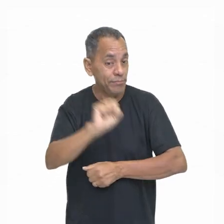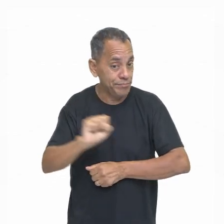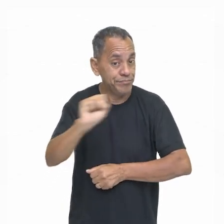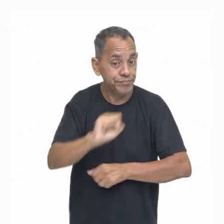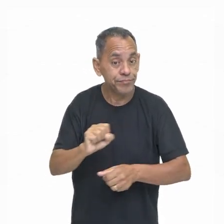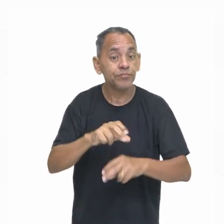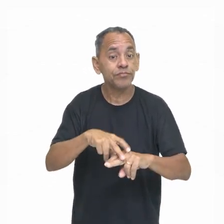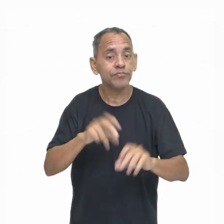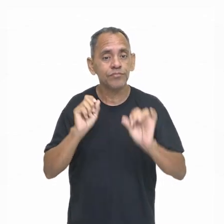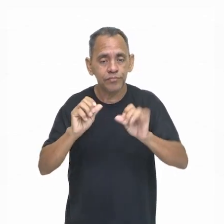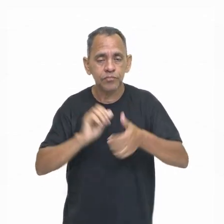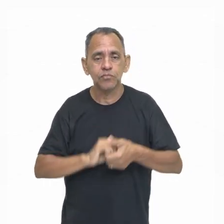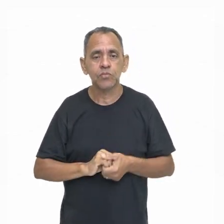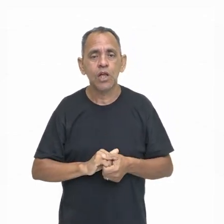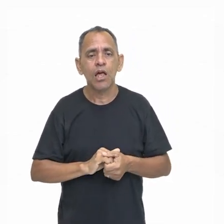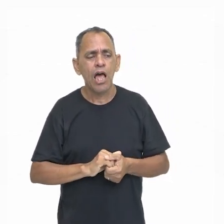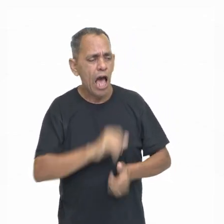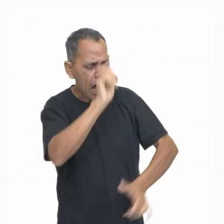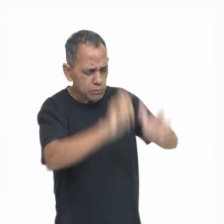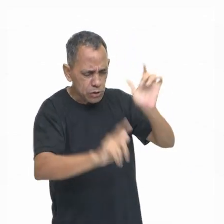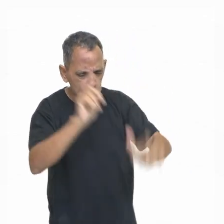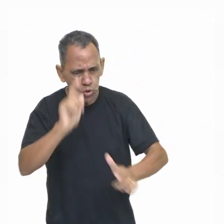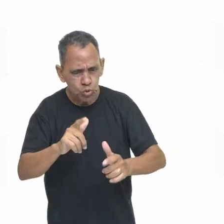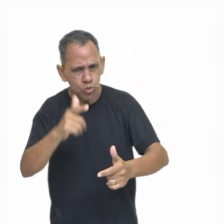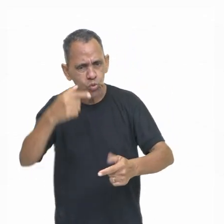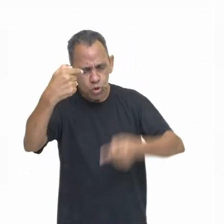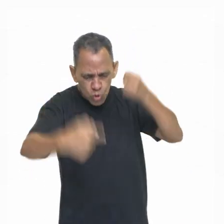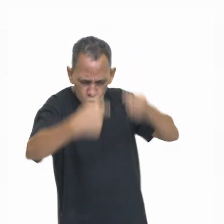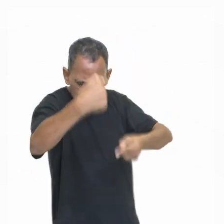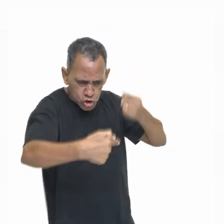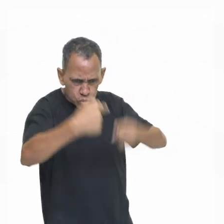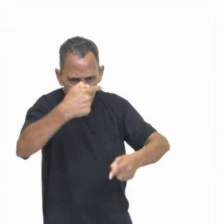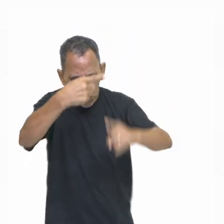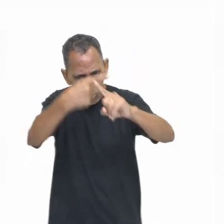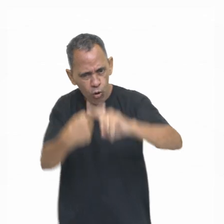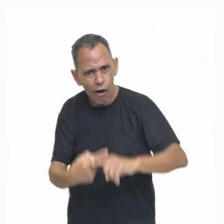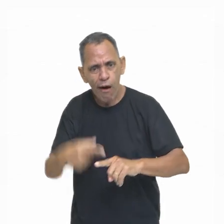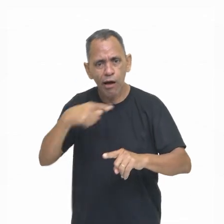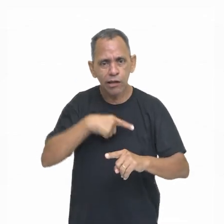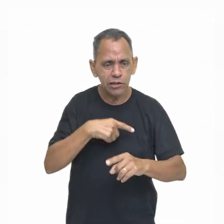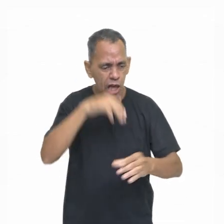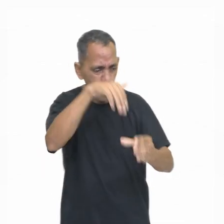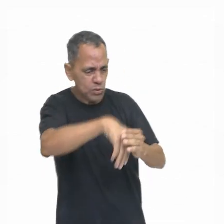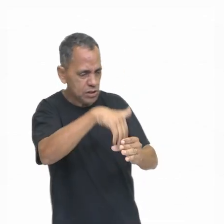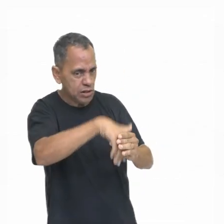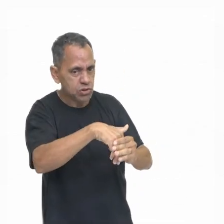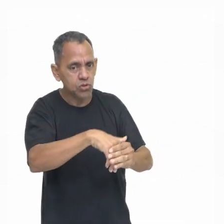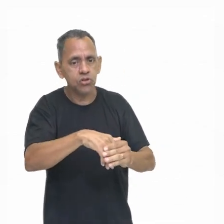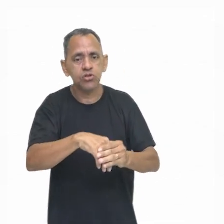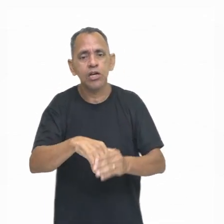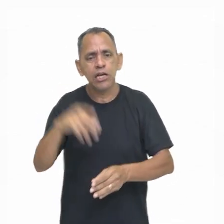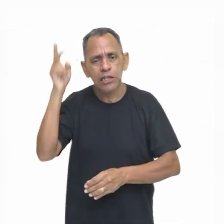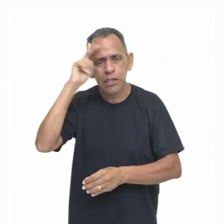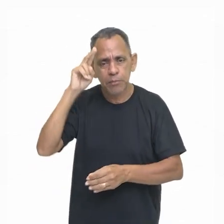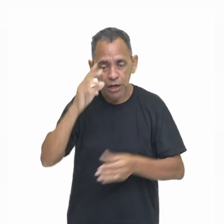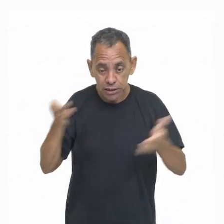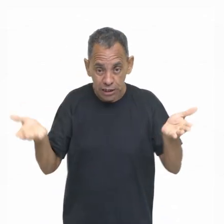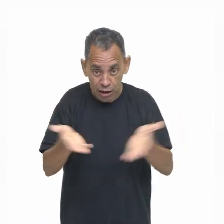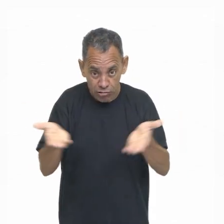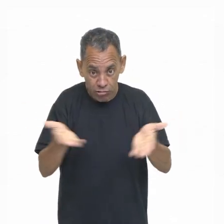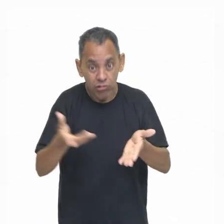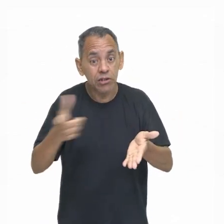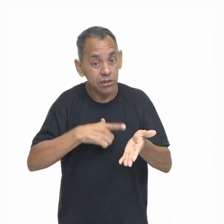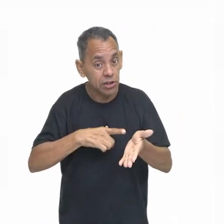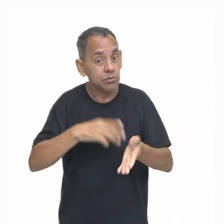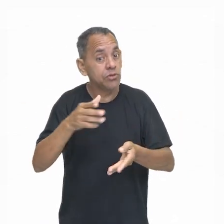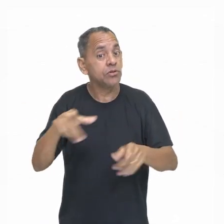se disputa apenas um cargo, não é? Normalmente, por exemplo, como nós estamos agora no meio de um pleito, nós temos as eleições para